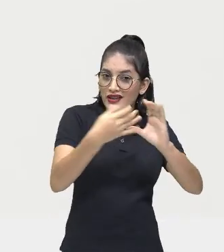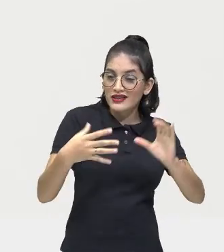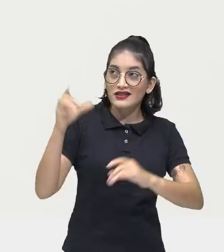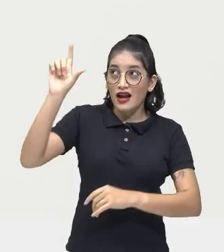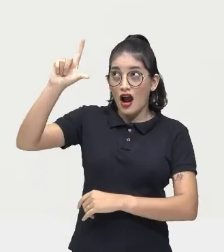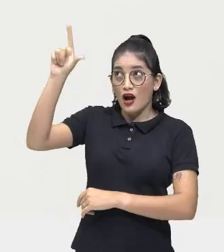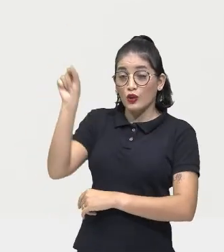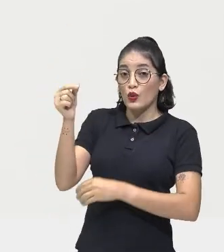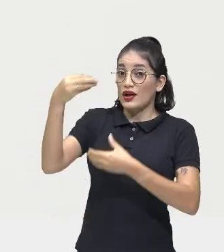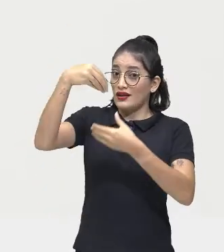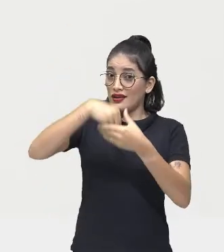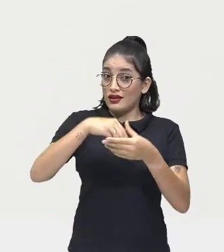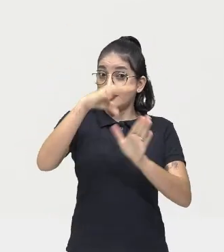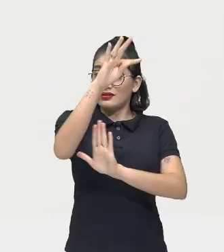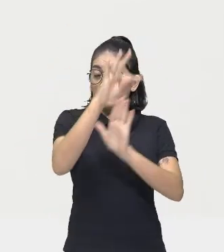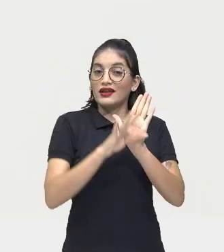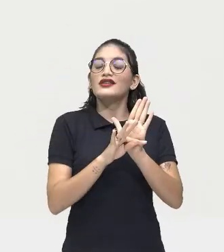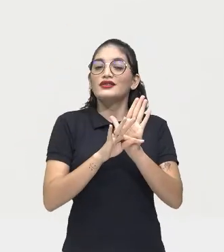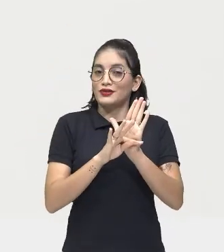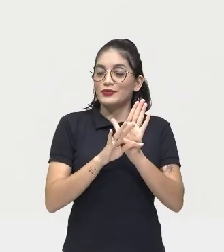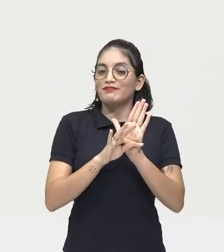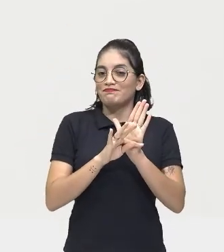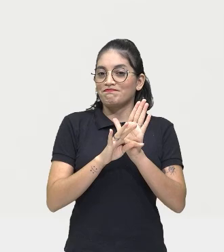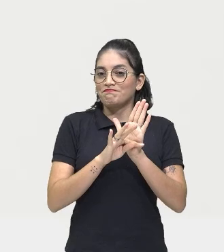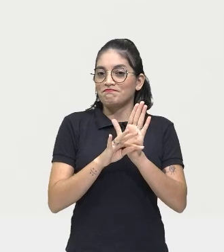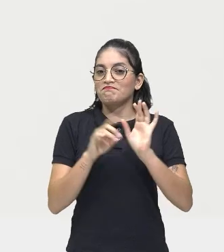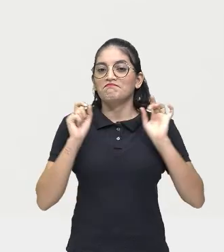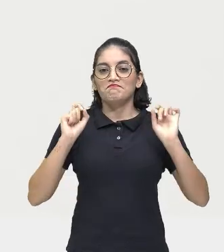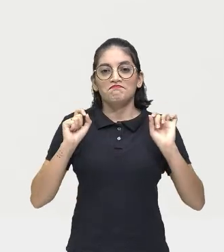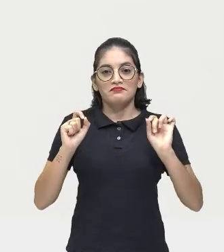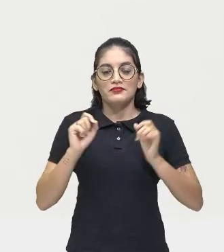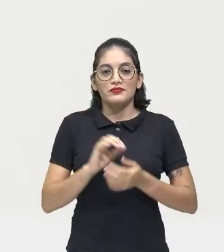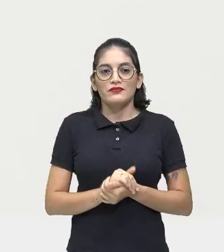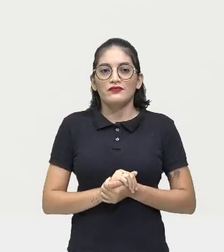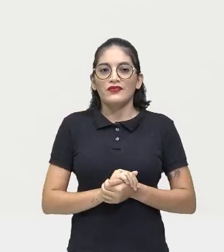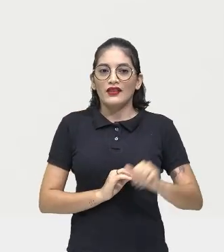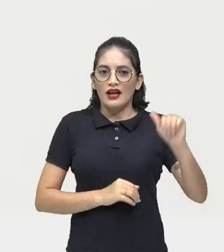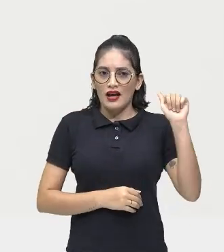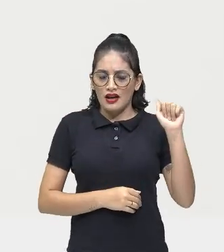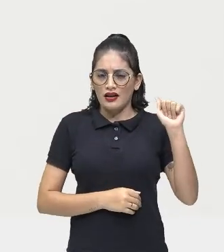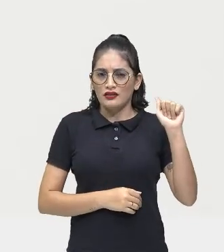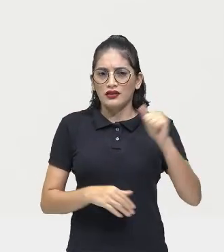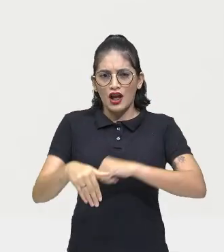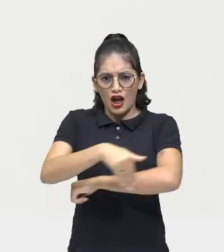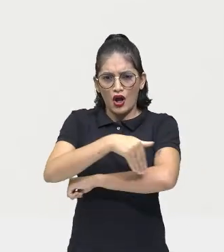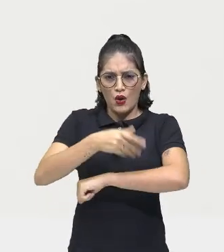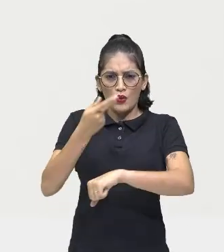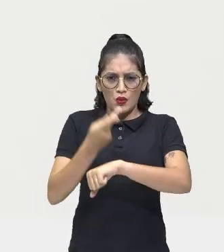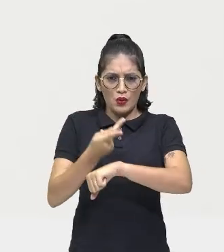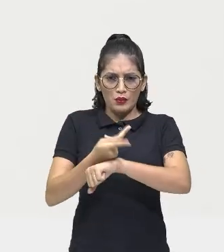lua no texto. O texto fala sobre a lua. Nós vamos ter, letra A rua de